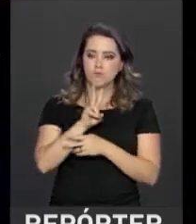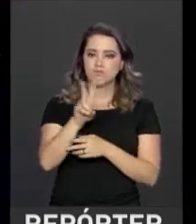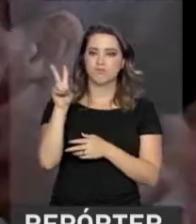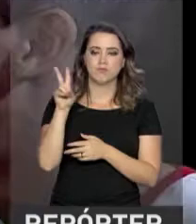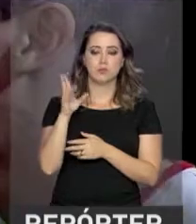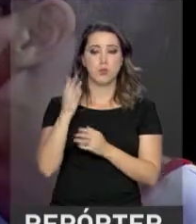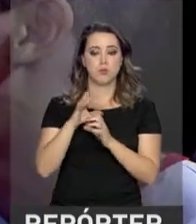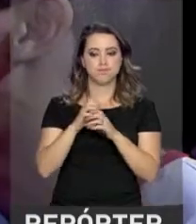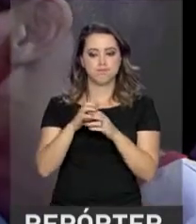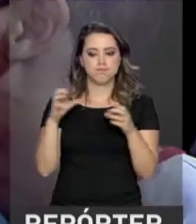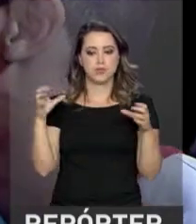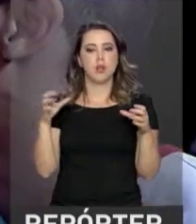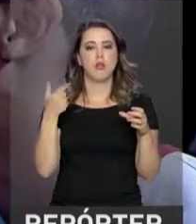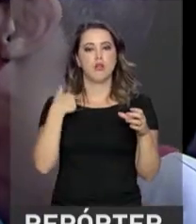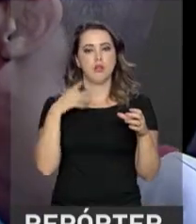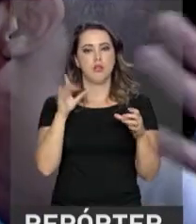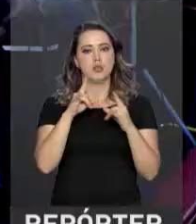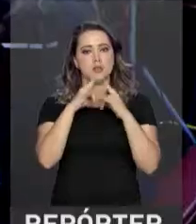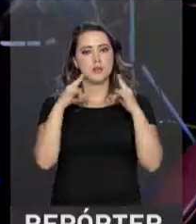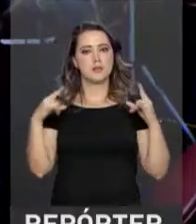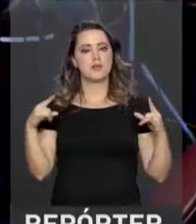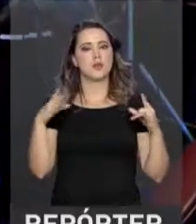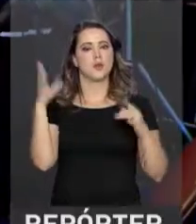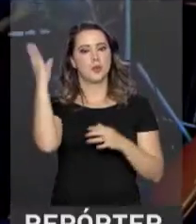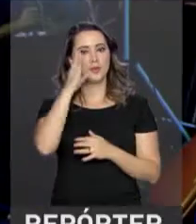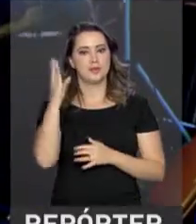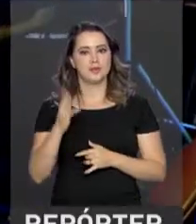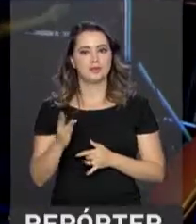maior sobre si